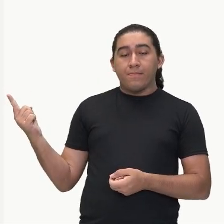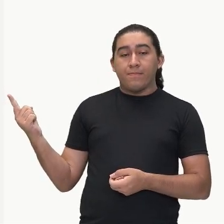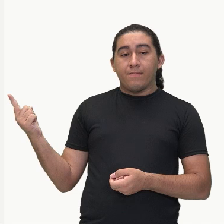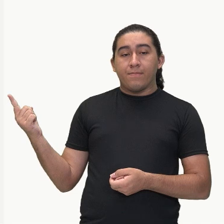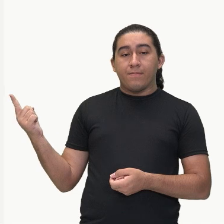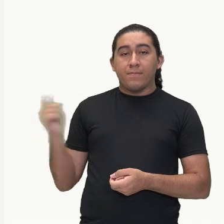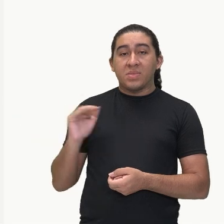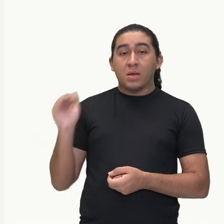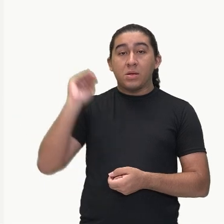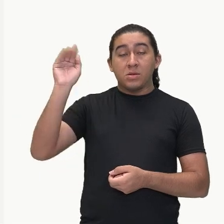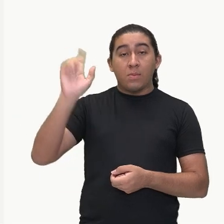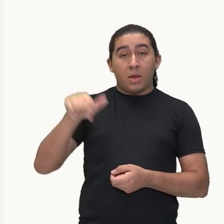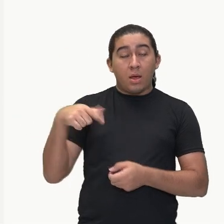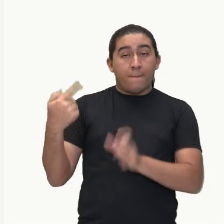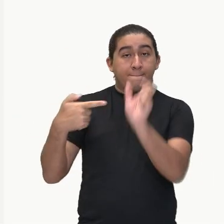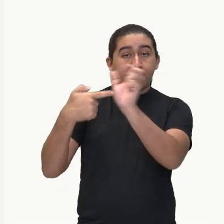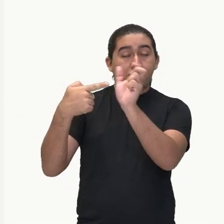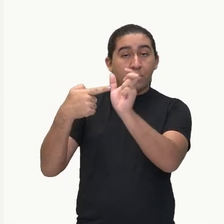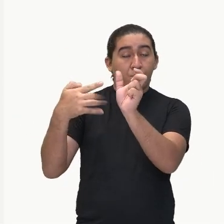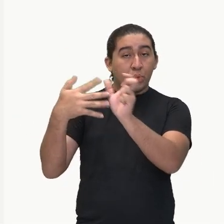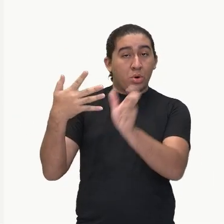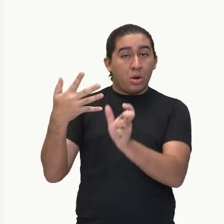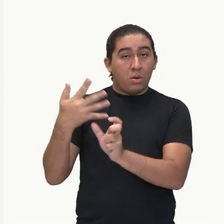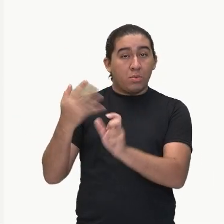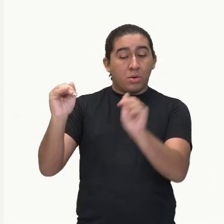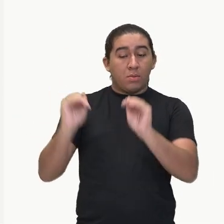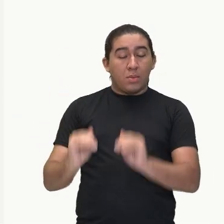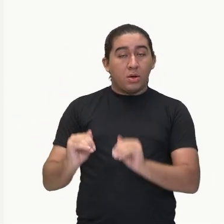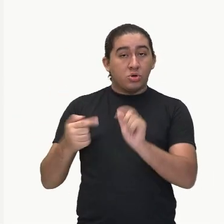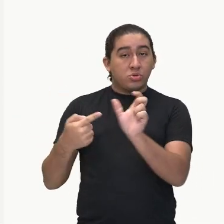Somente Estados Unidos, verbo no singular.